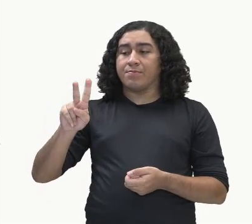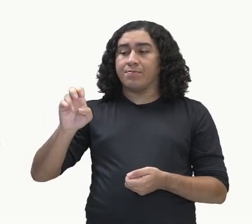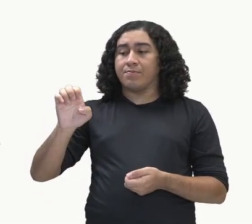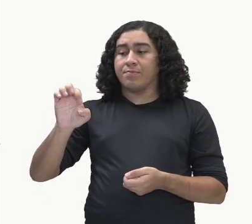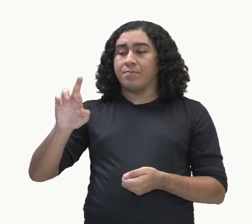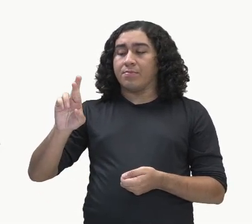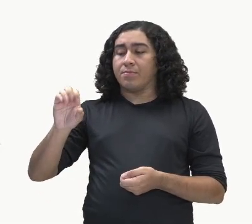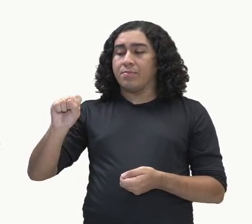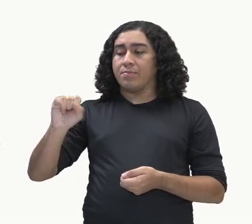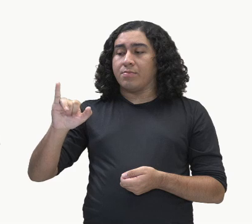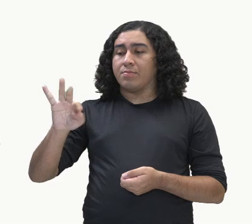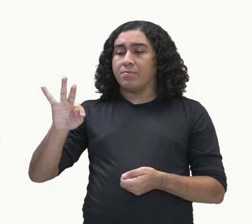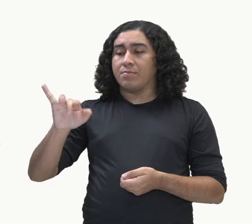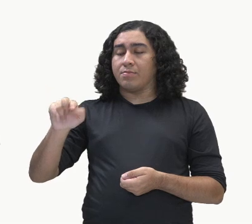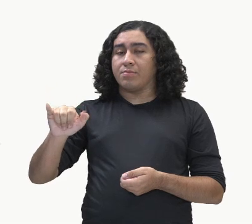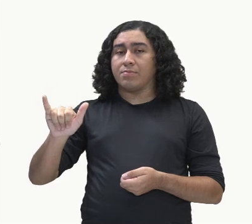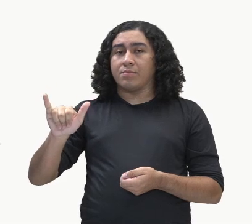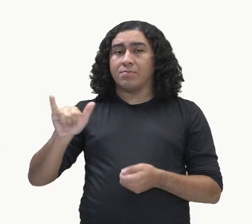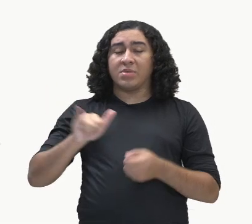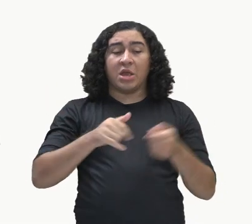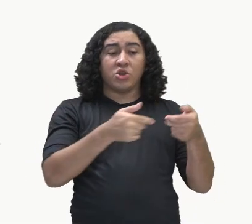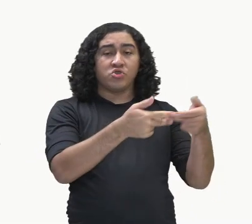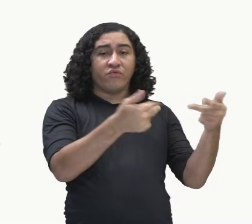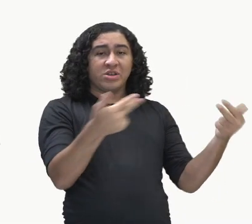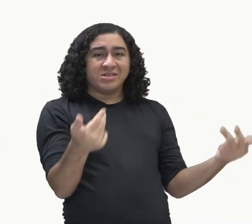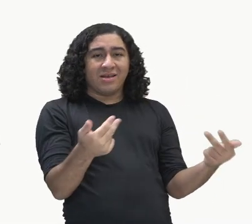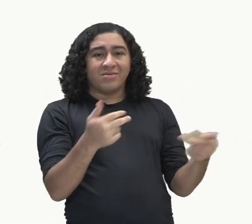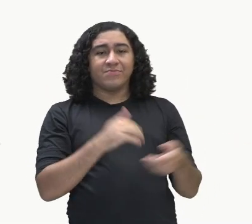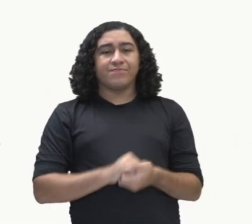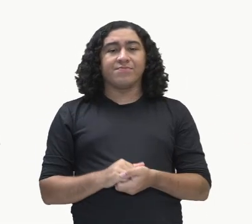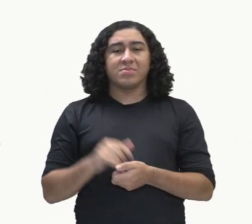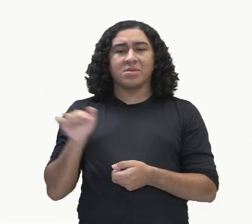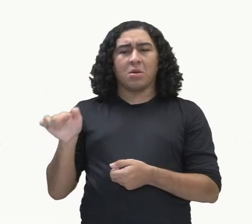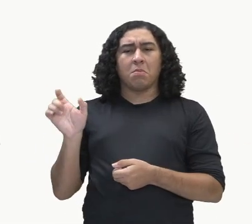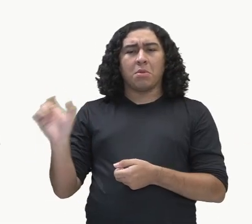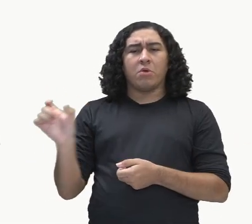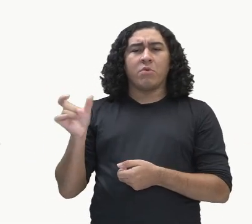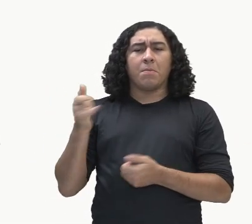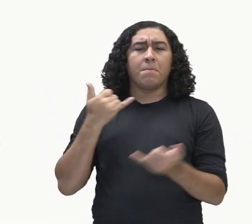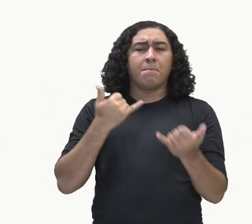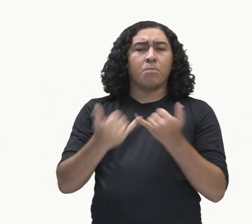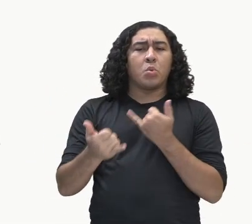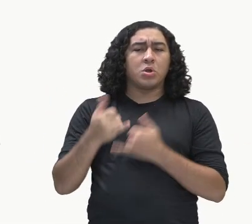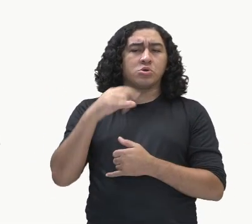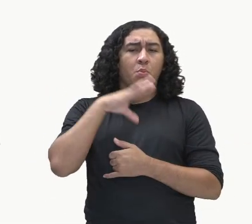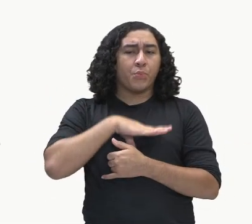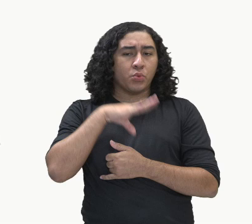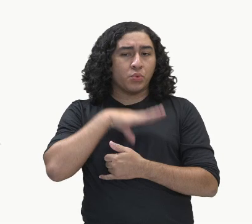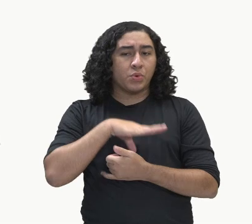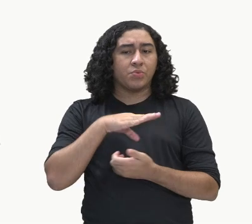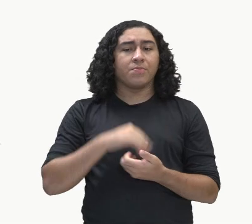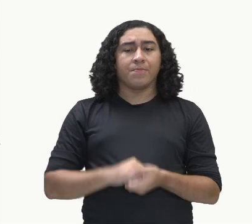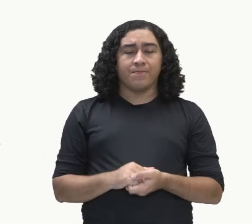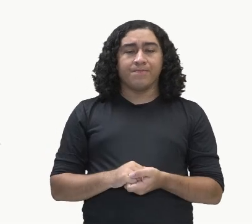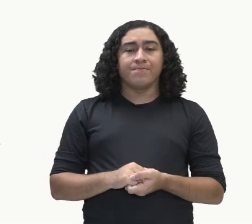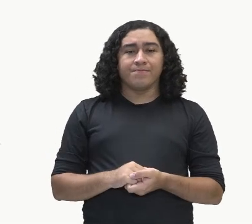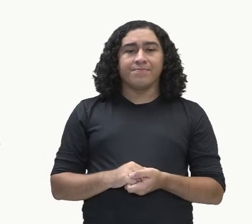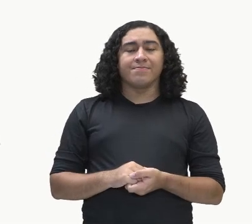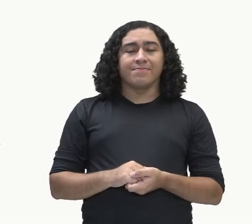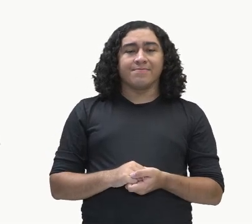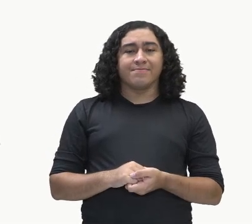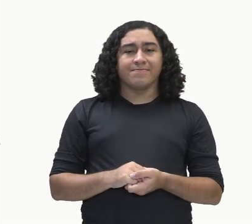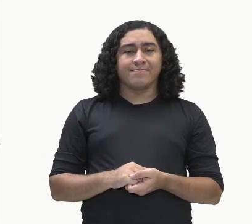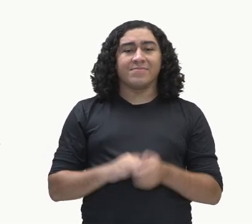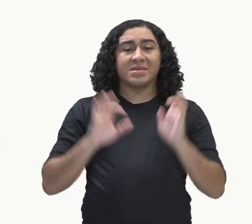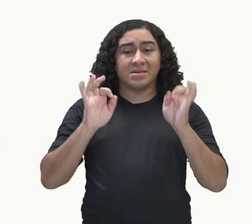diversidade. Como a palavra é praticamente quase toda em português, né? Só mudou aquele no finalzinho, T, vou marcá-la também,